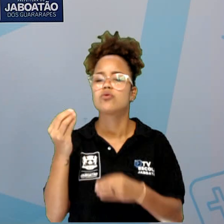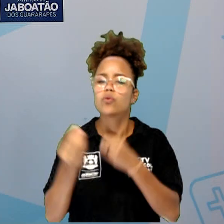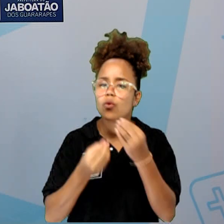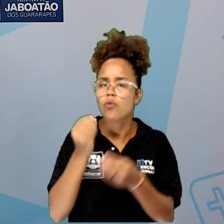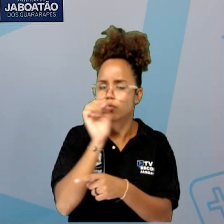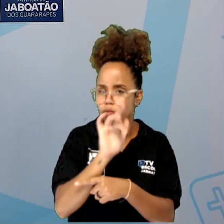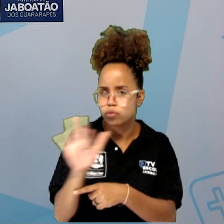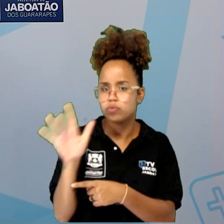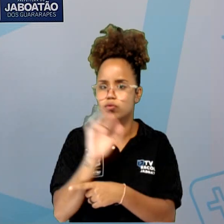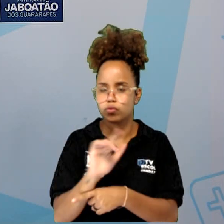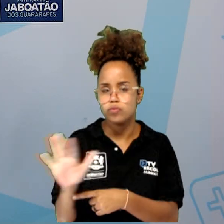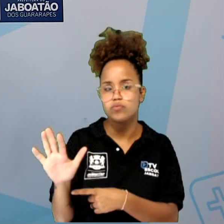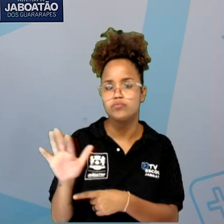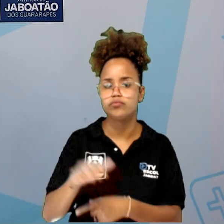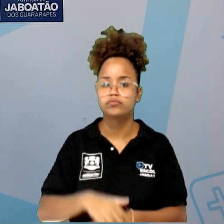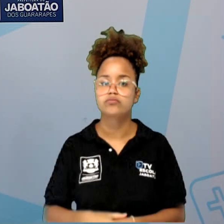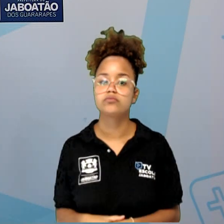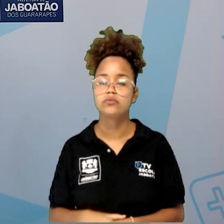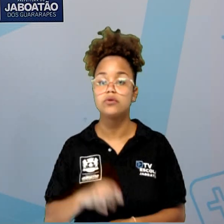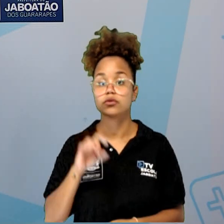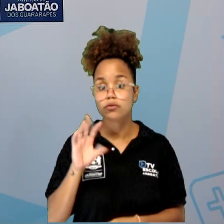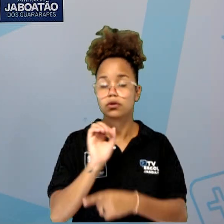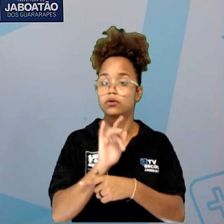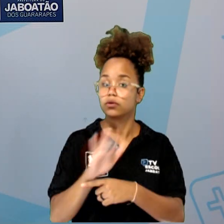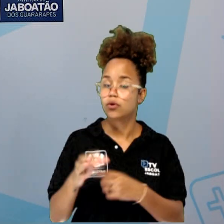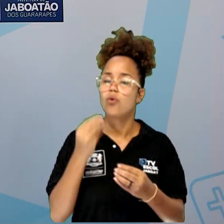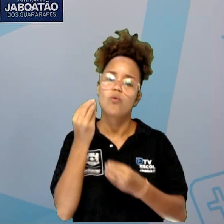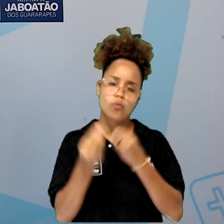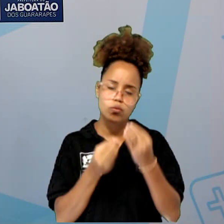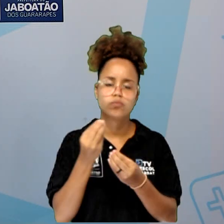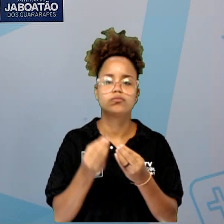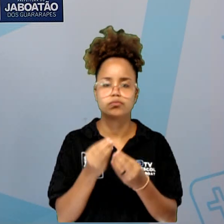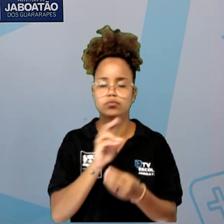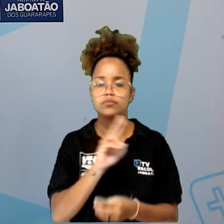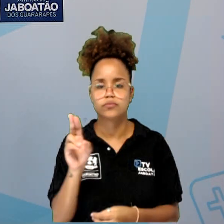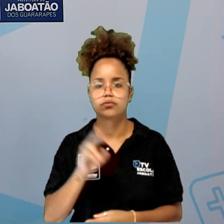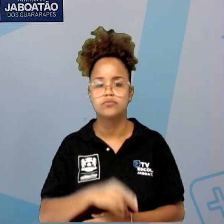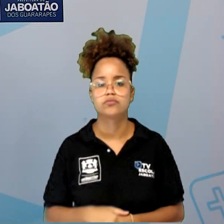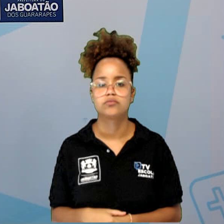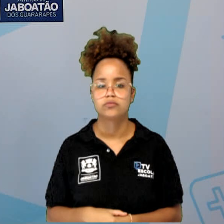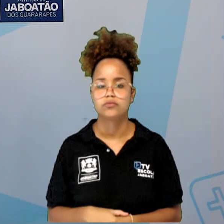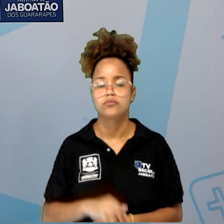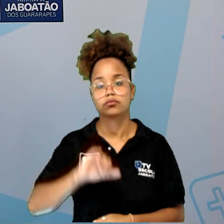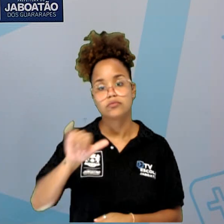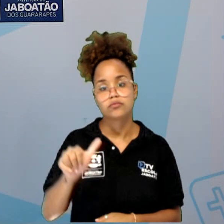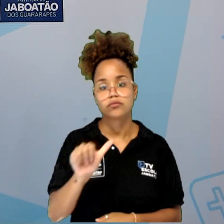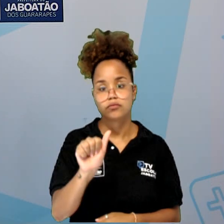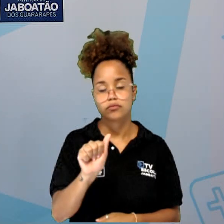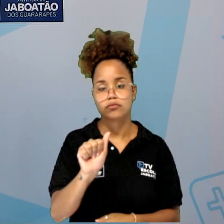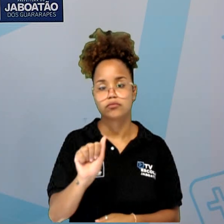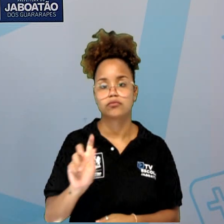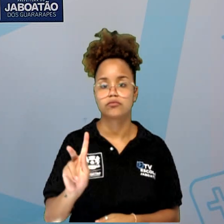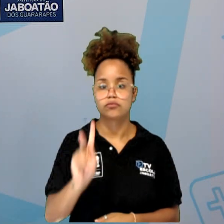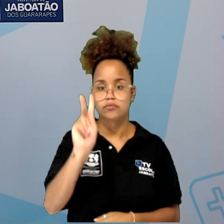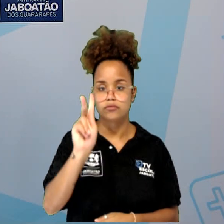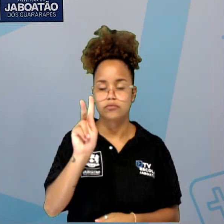o spelling, ou seja, ele vai soletrar o nome dele. It's